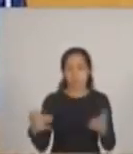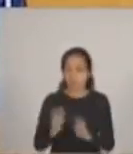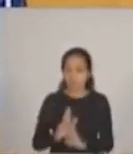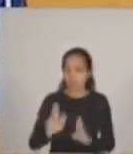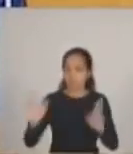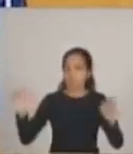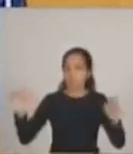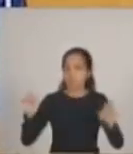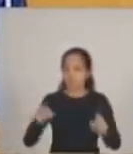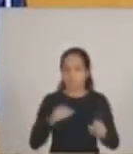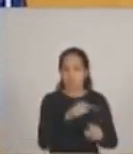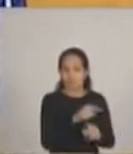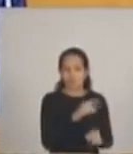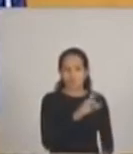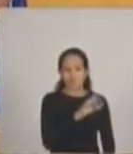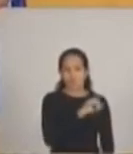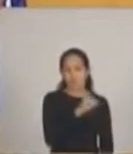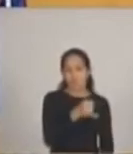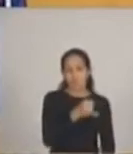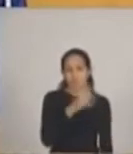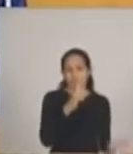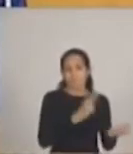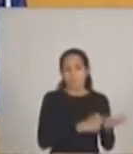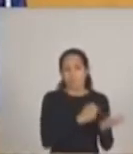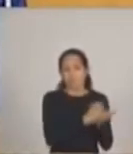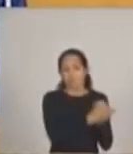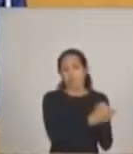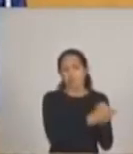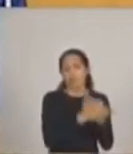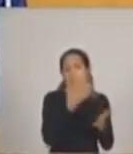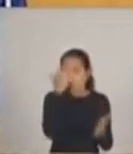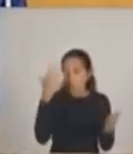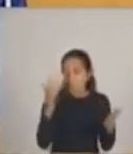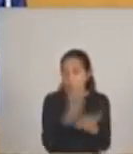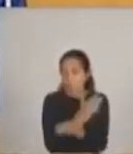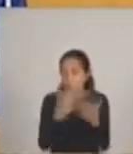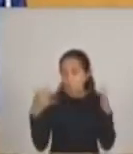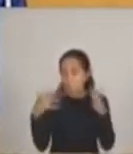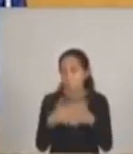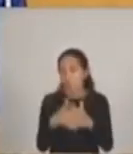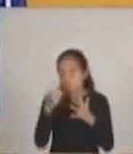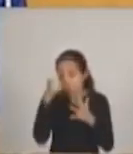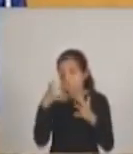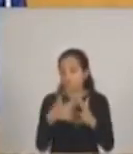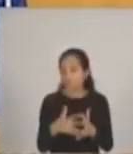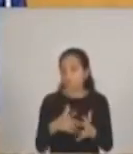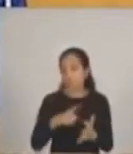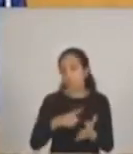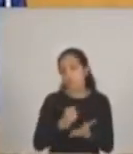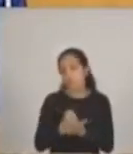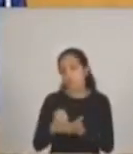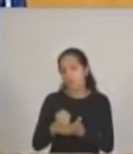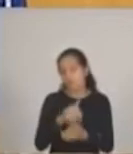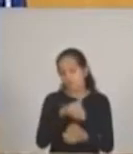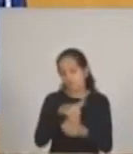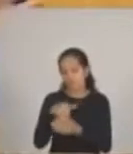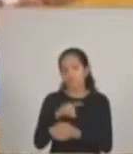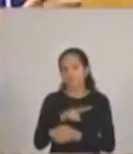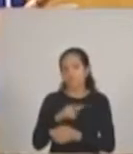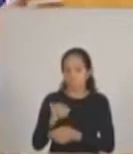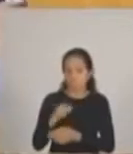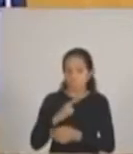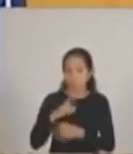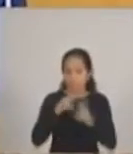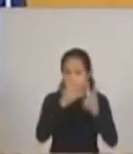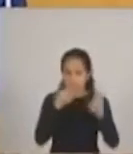o TJ protocolou, tem gente confundindo tudo. Tem uma matéria tramitando aqui que trata de cartórios, que ainda vai ser votada, e tem essa matéria que está tramitando